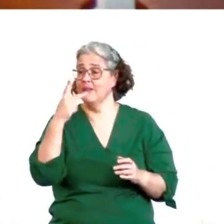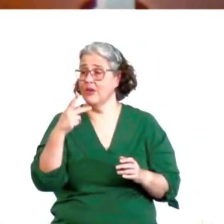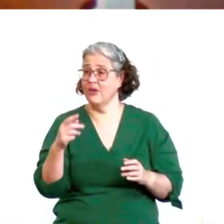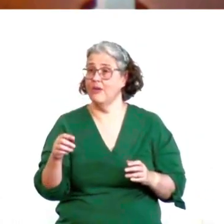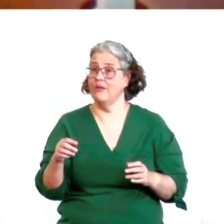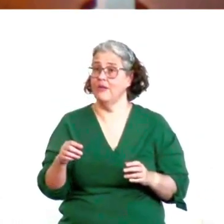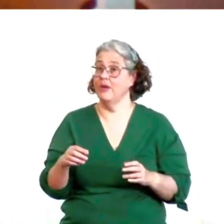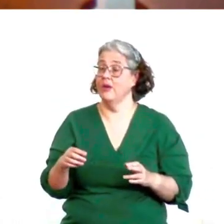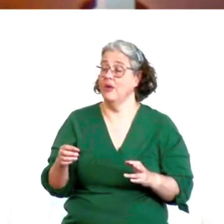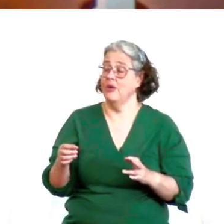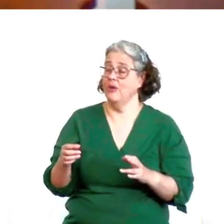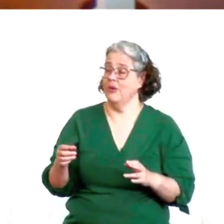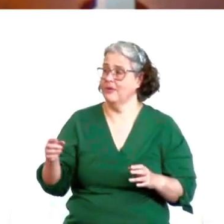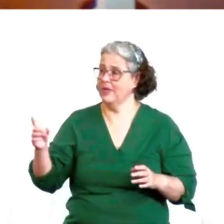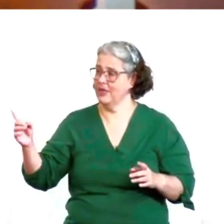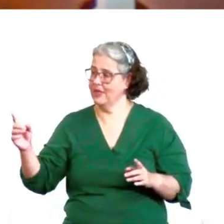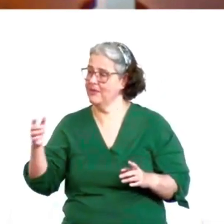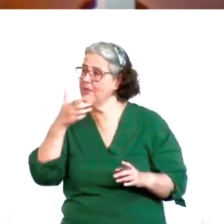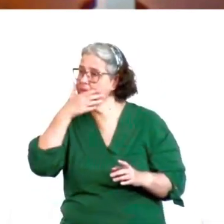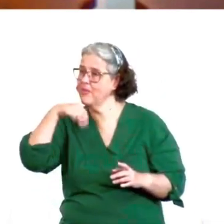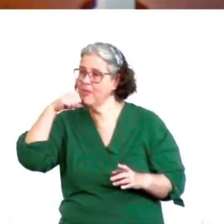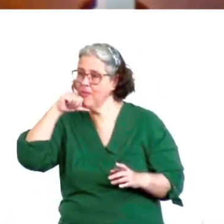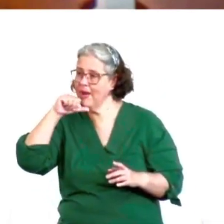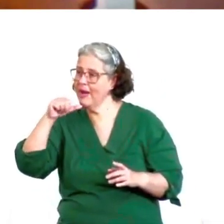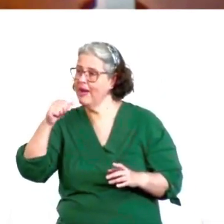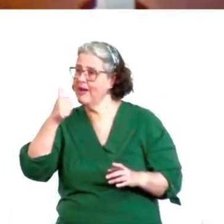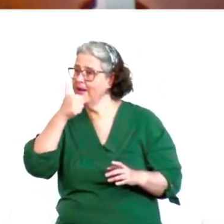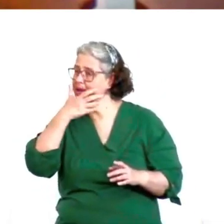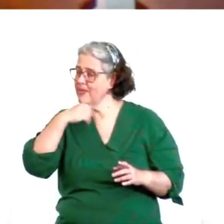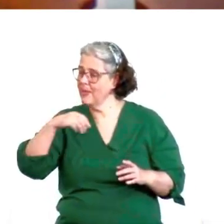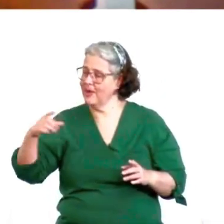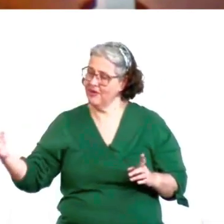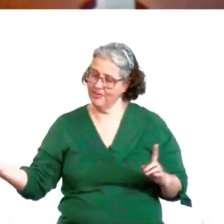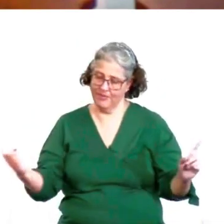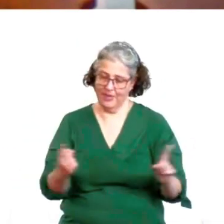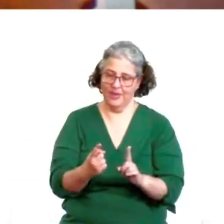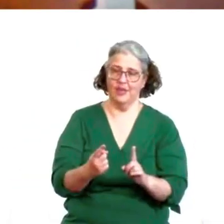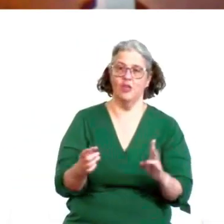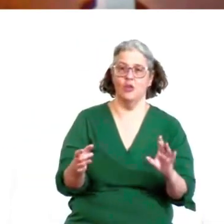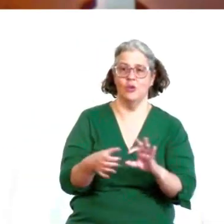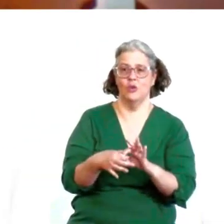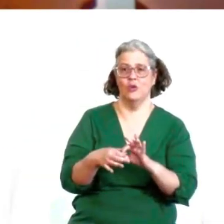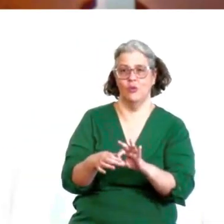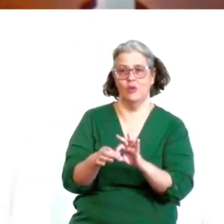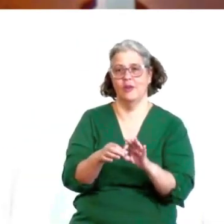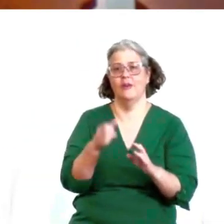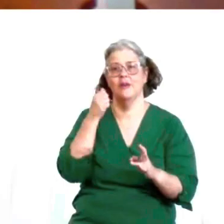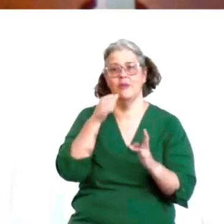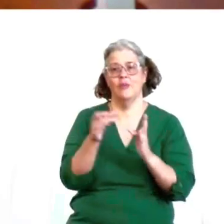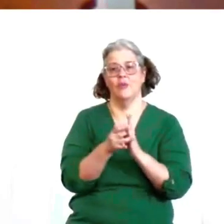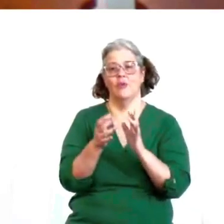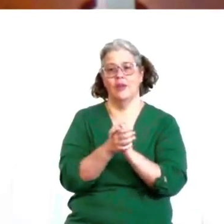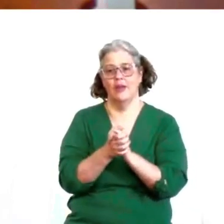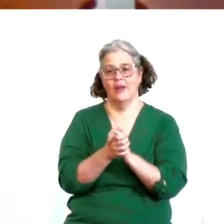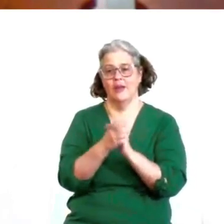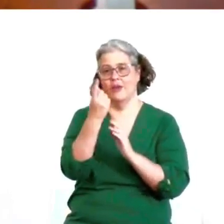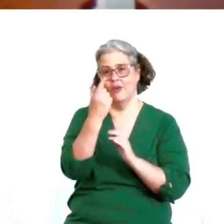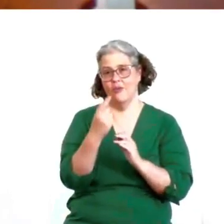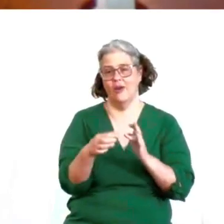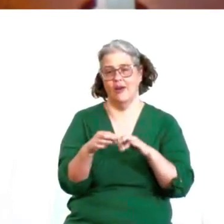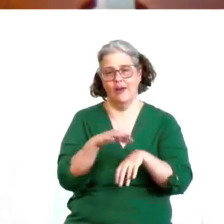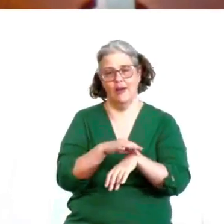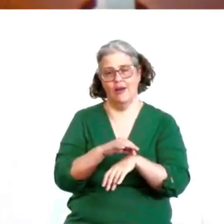disse, sede fecundos, multiplicai-vos e enchei a terra. No decorrer da história, nós vimos a degradação humana